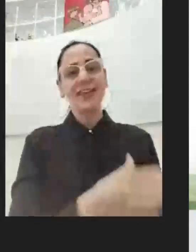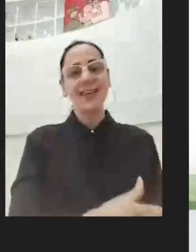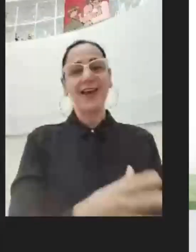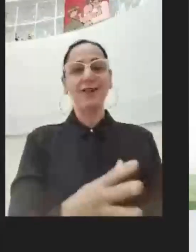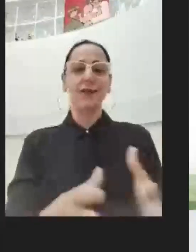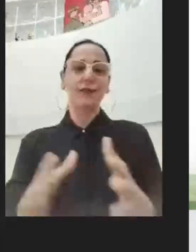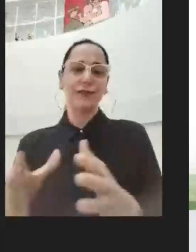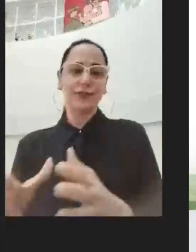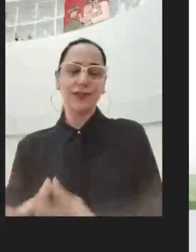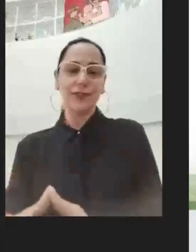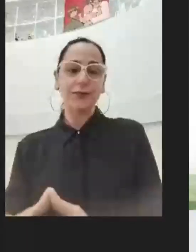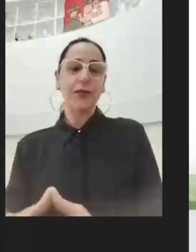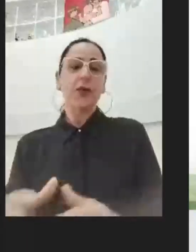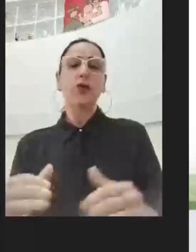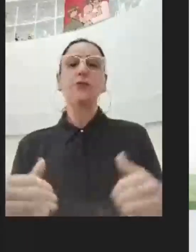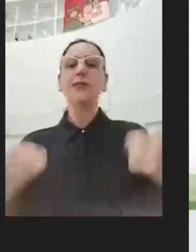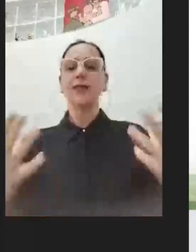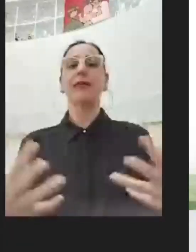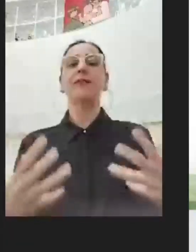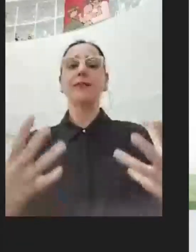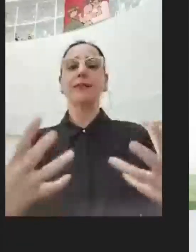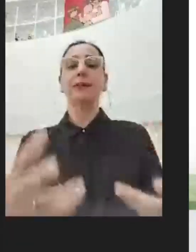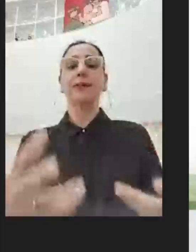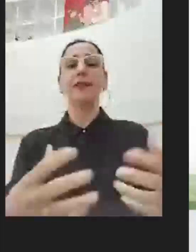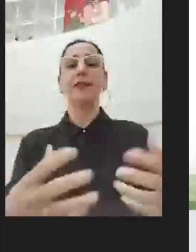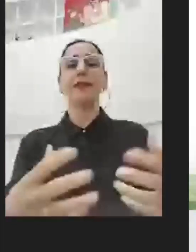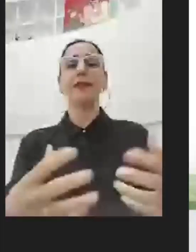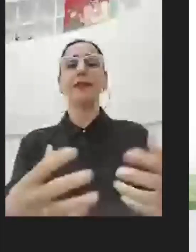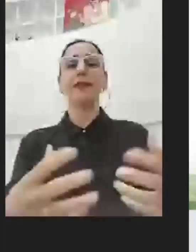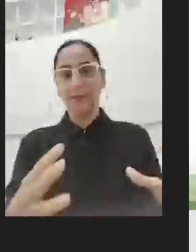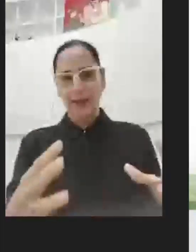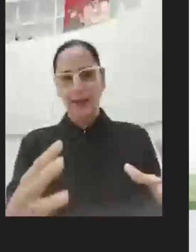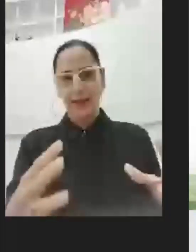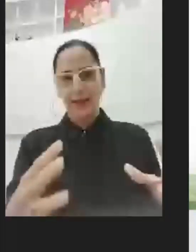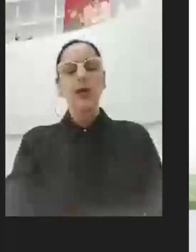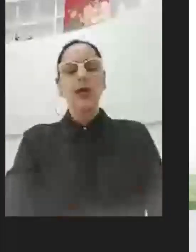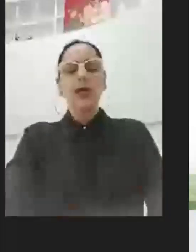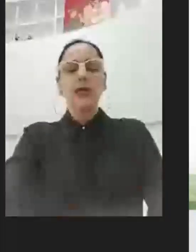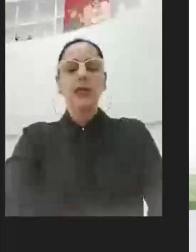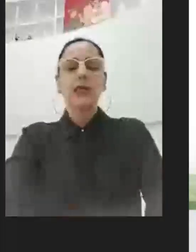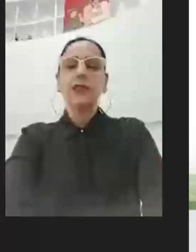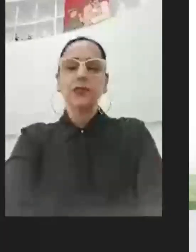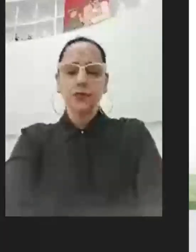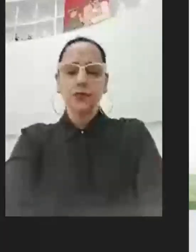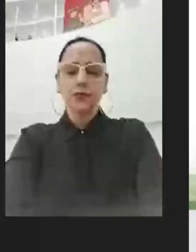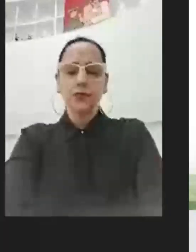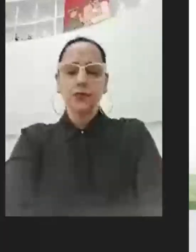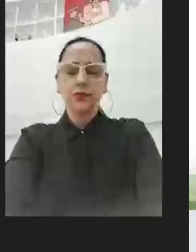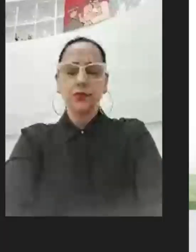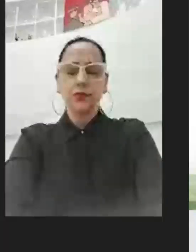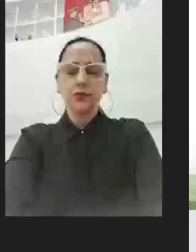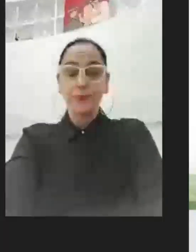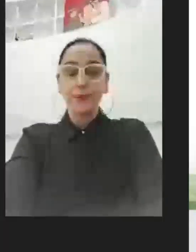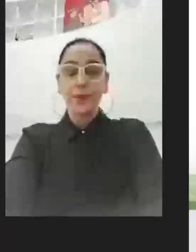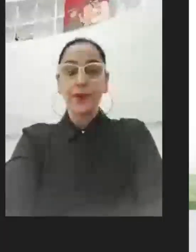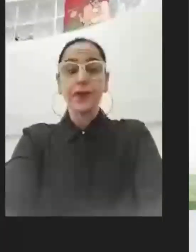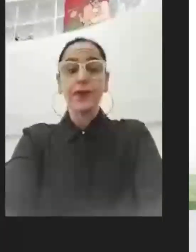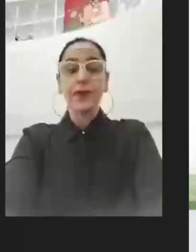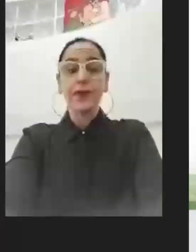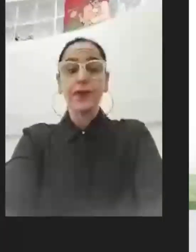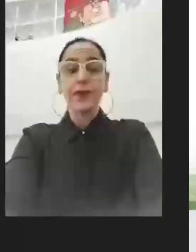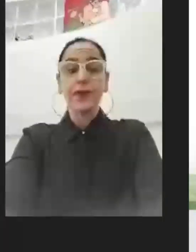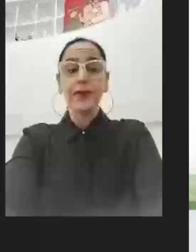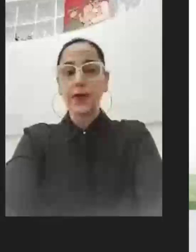chifrinho de boi e a fórmula infantil, começaram a ser implementadas aí, tá? E surgiu as